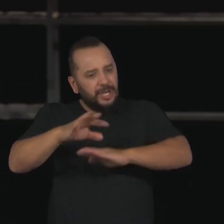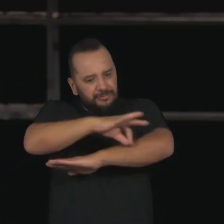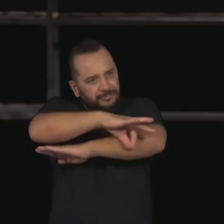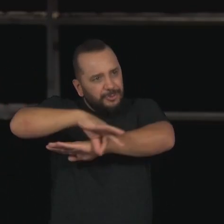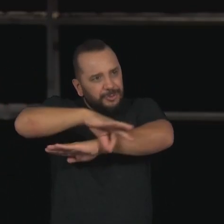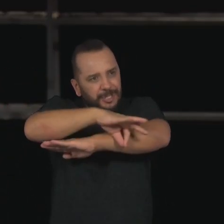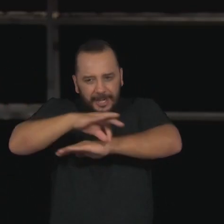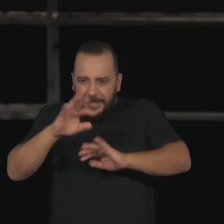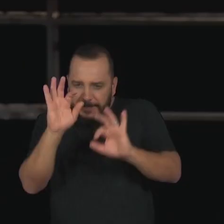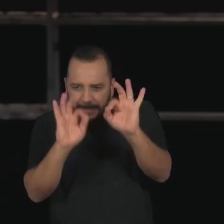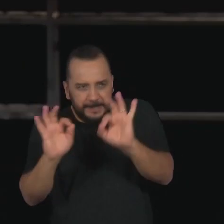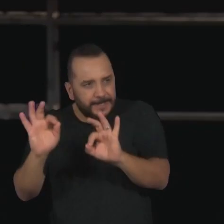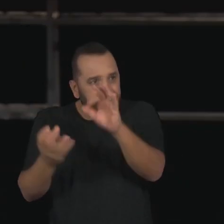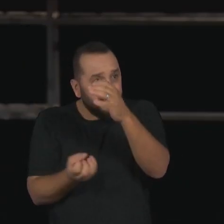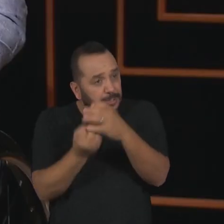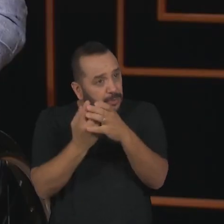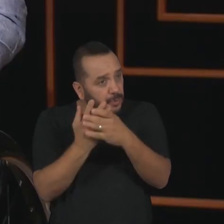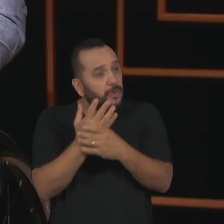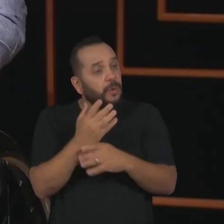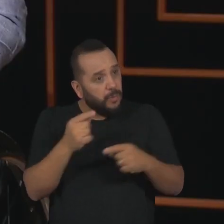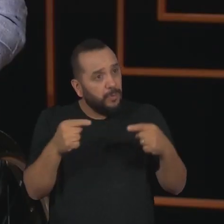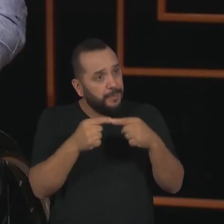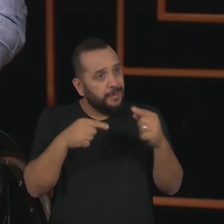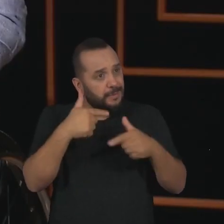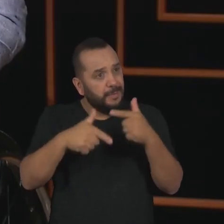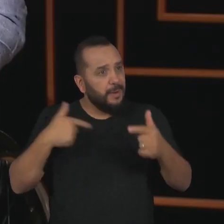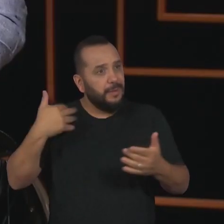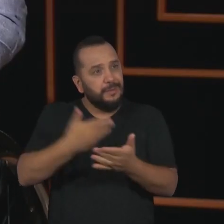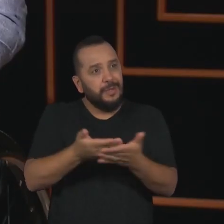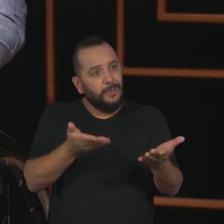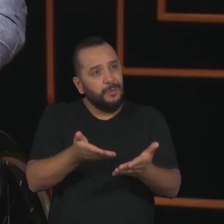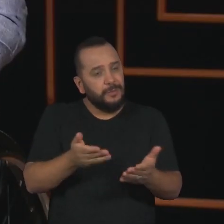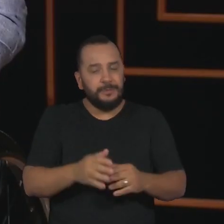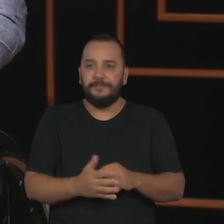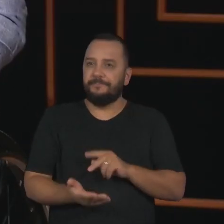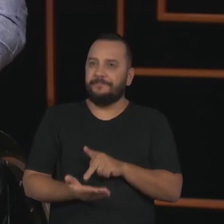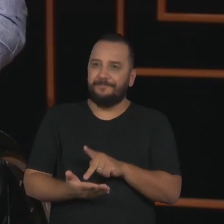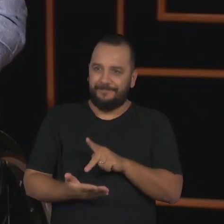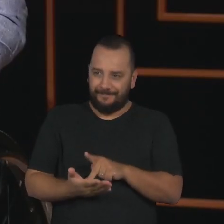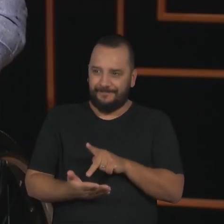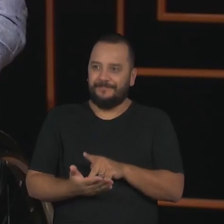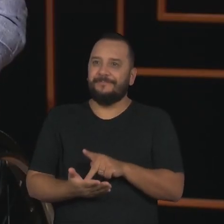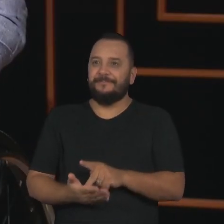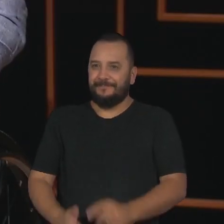com os trabalhos que você faz até hoje, né? Explica pra gente. É verdade. Bom,